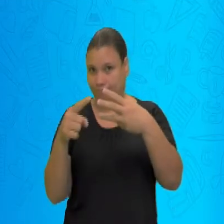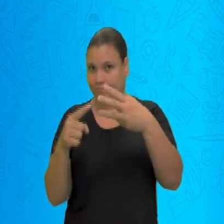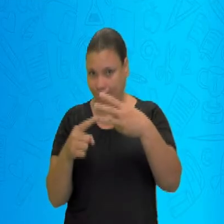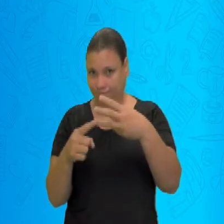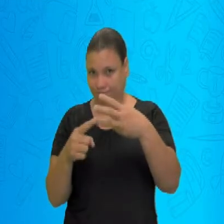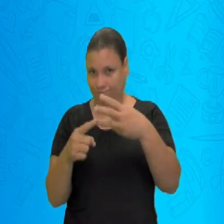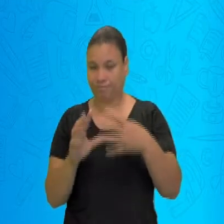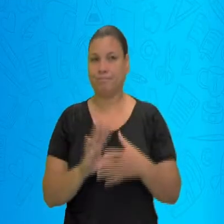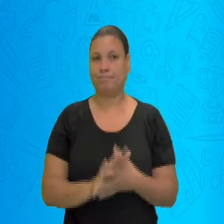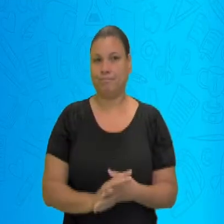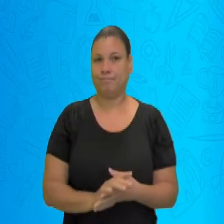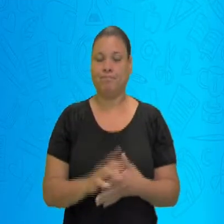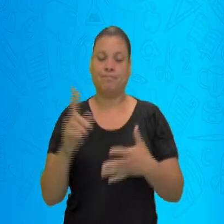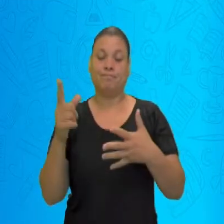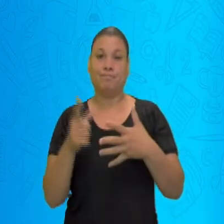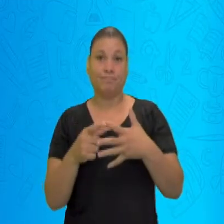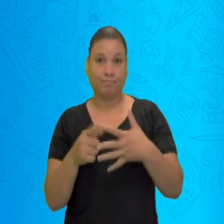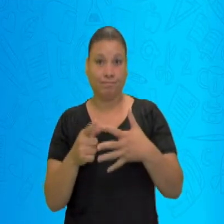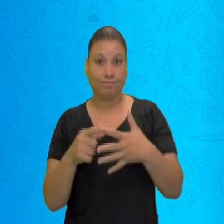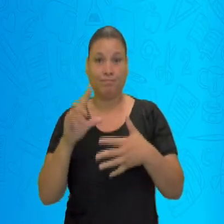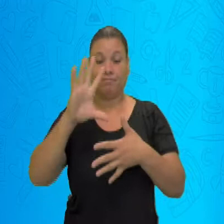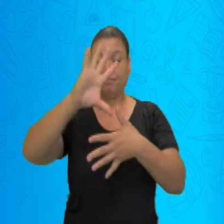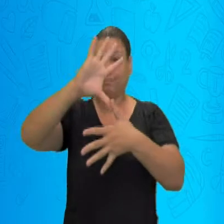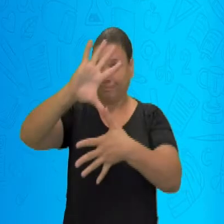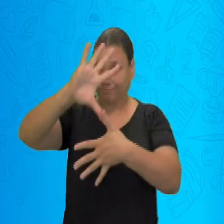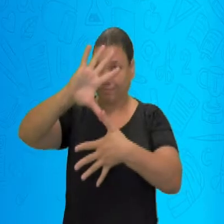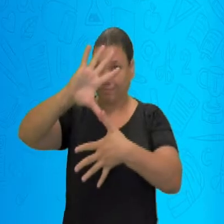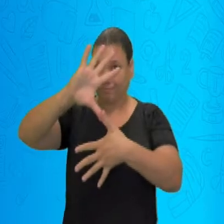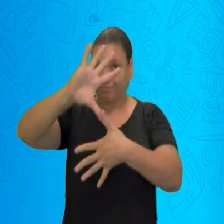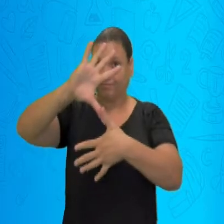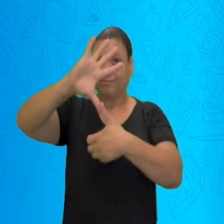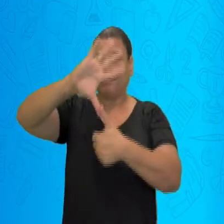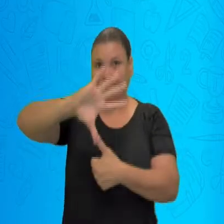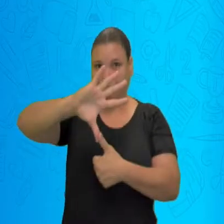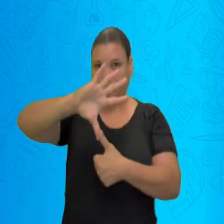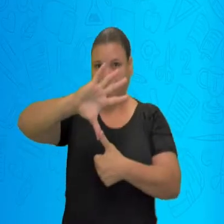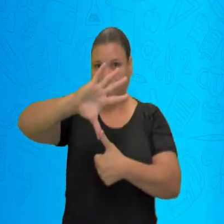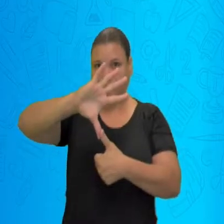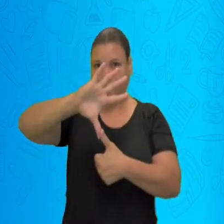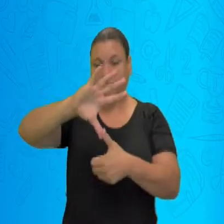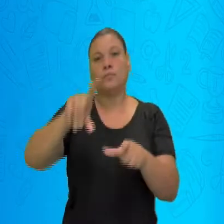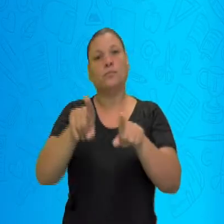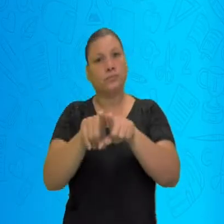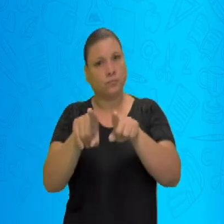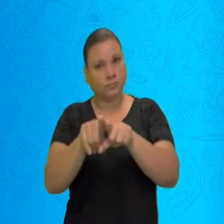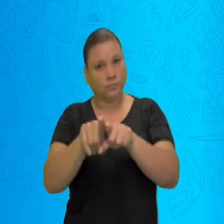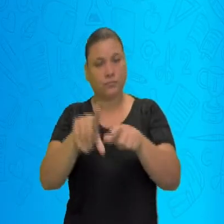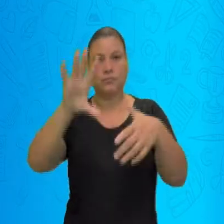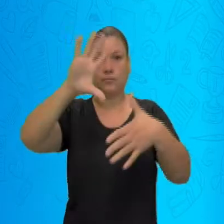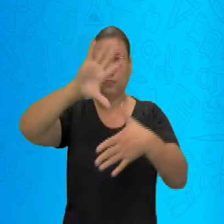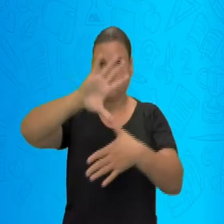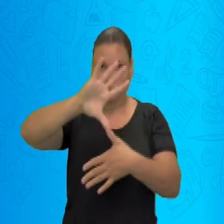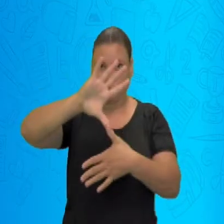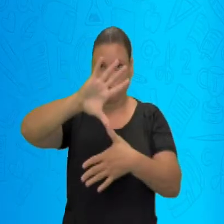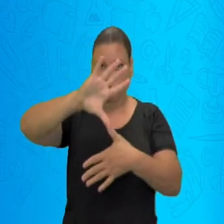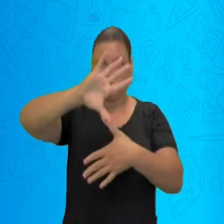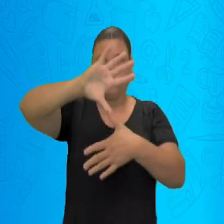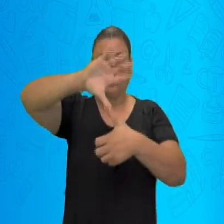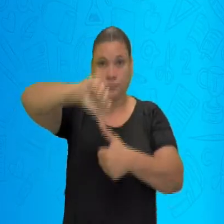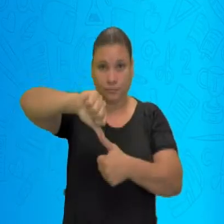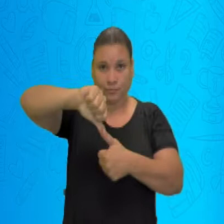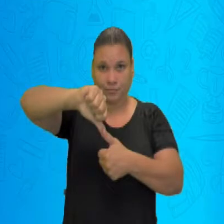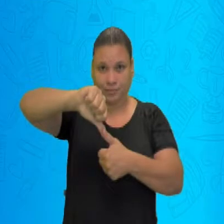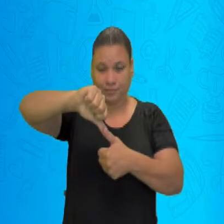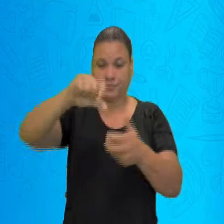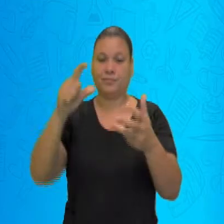Quando nós falamos do continente americano, é interessante porque esse trecho